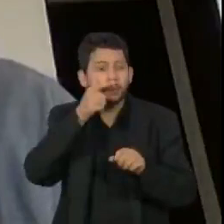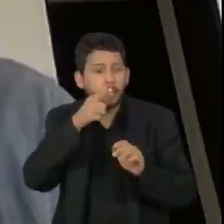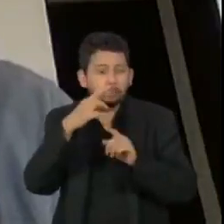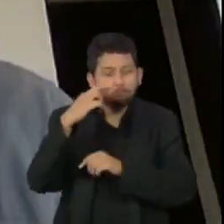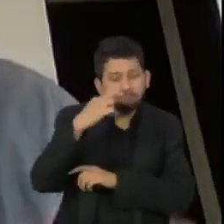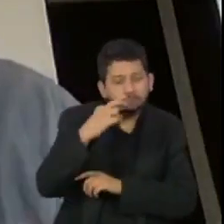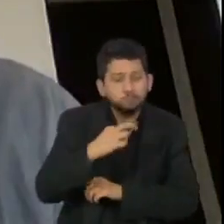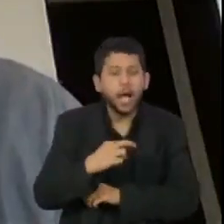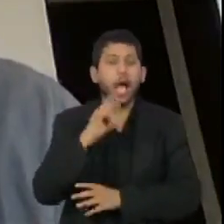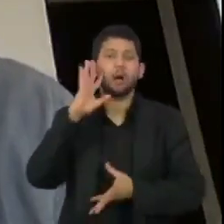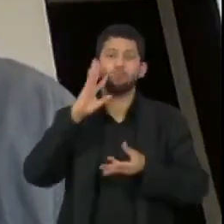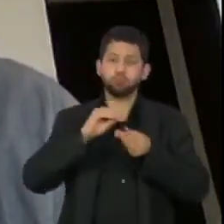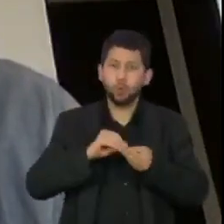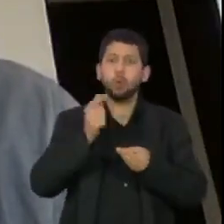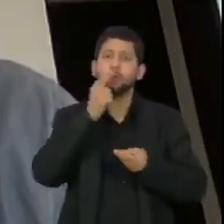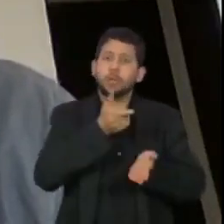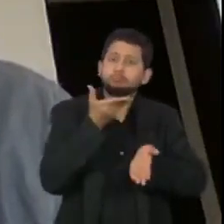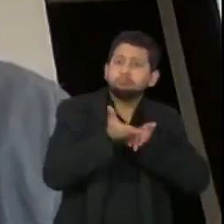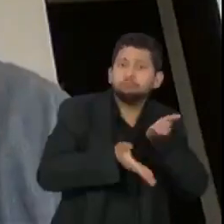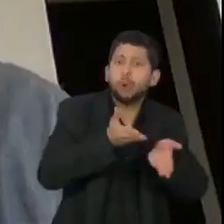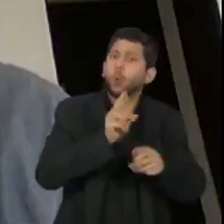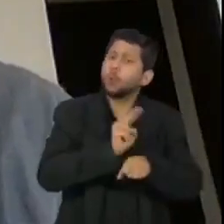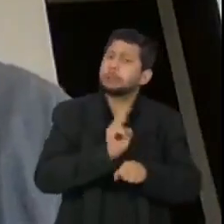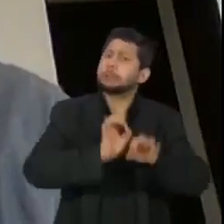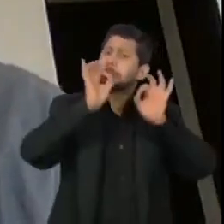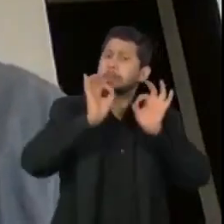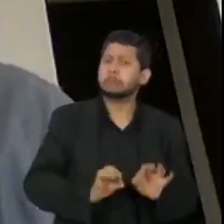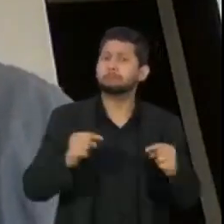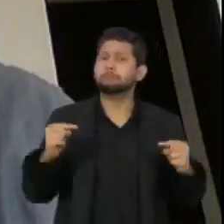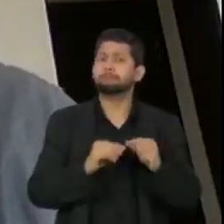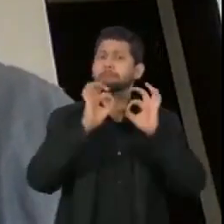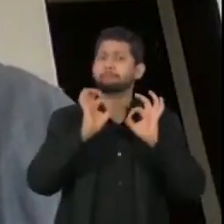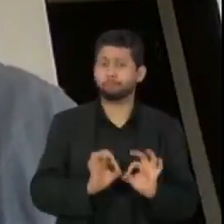para trabalhar e oferecer um bom cuidado a esses familiares e pacientes.